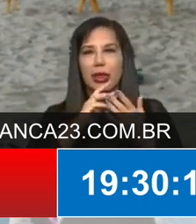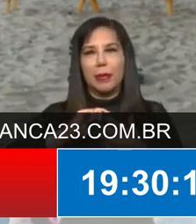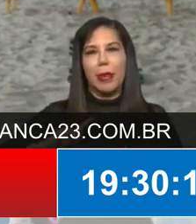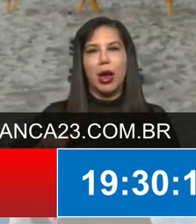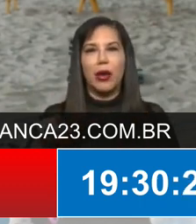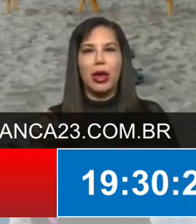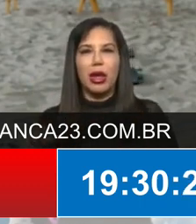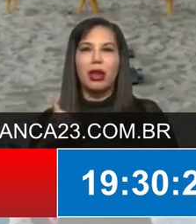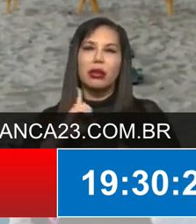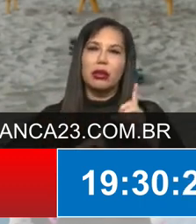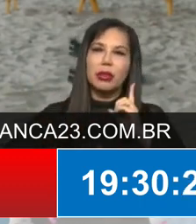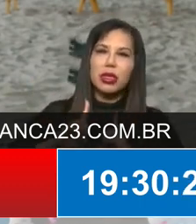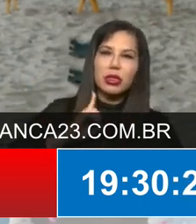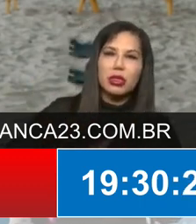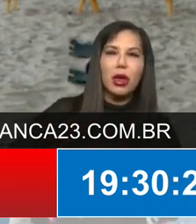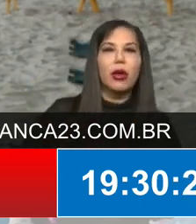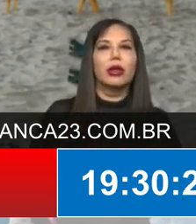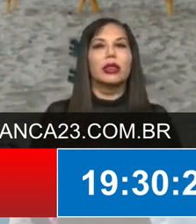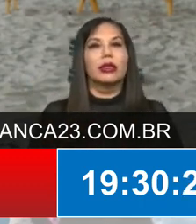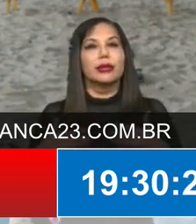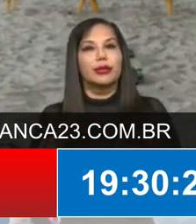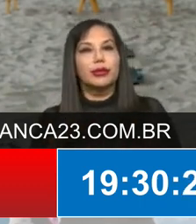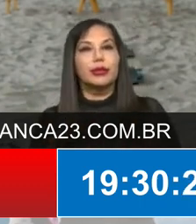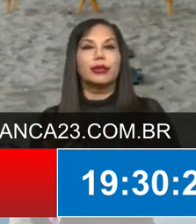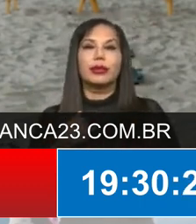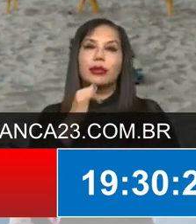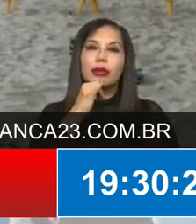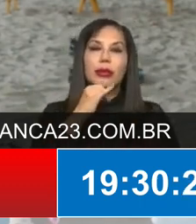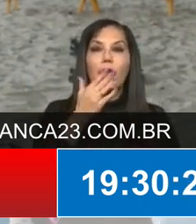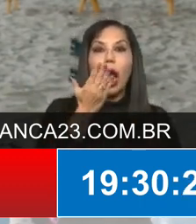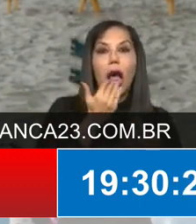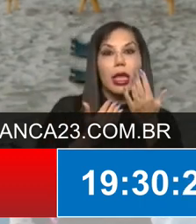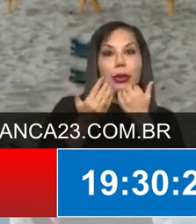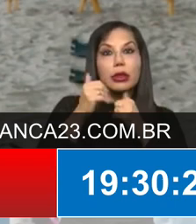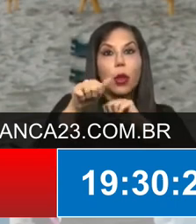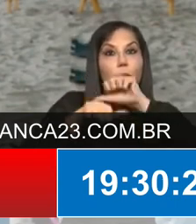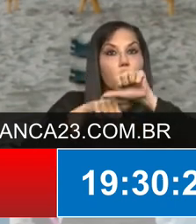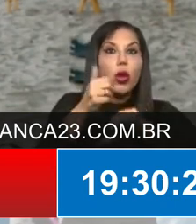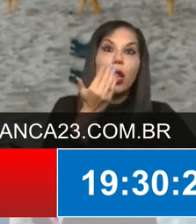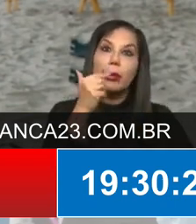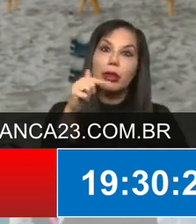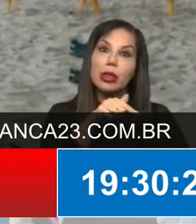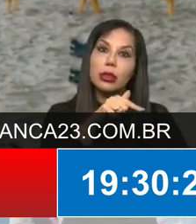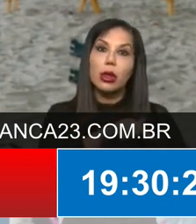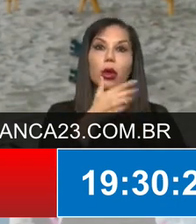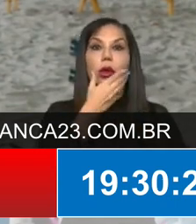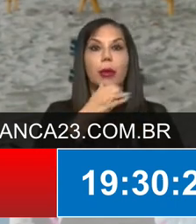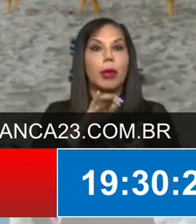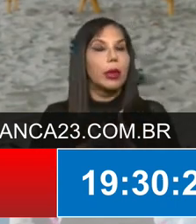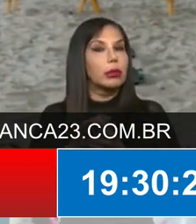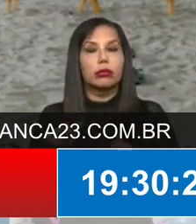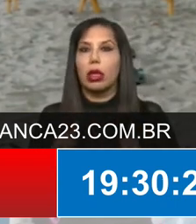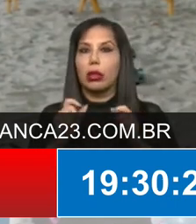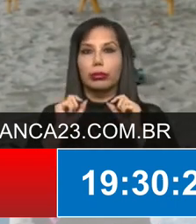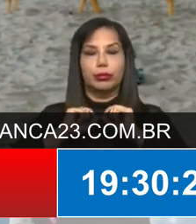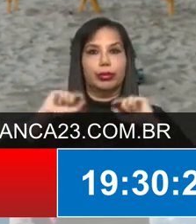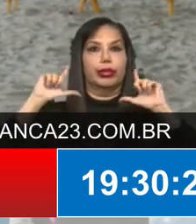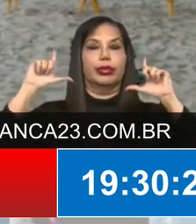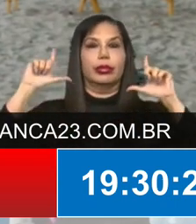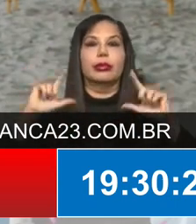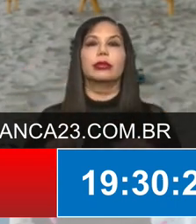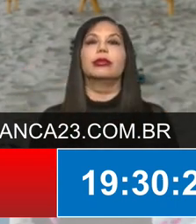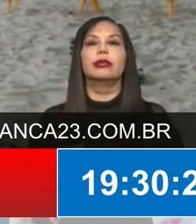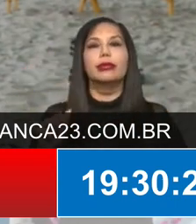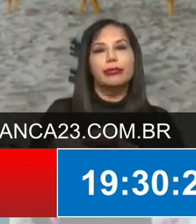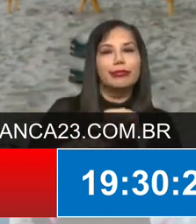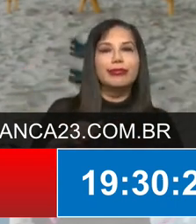com quadro de depressão e a A alimentação a mudança da alimentação dele foi o grande start pra gente Trazer isso pra